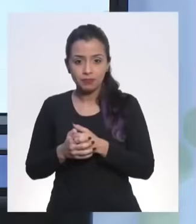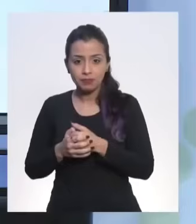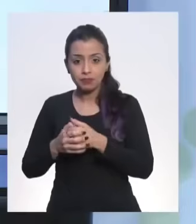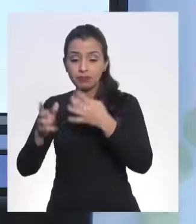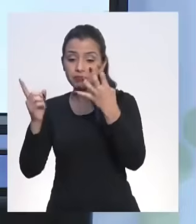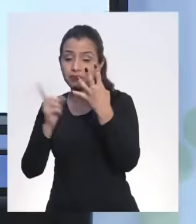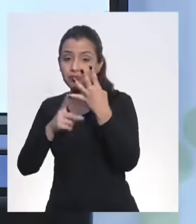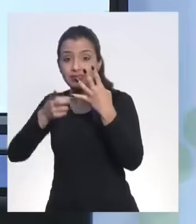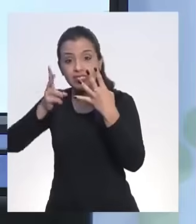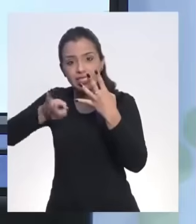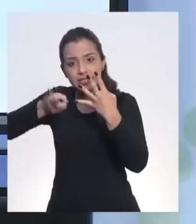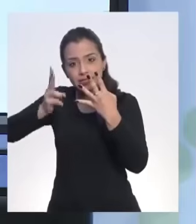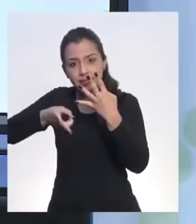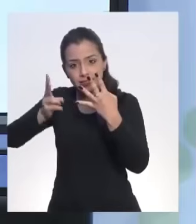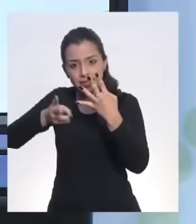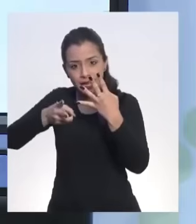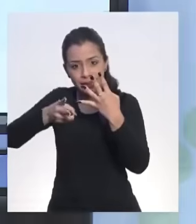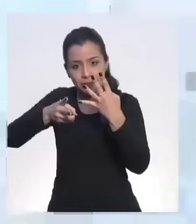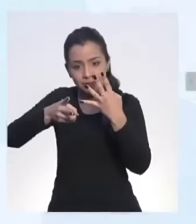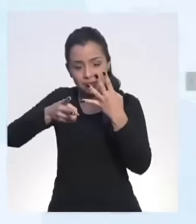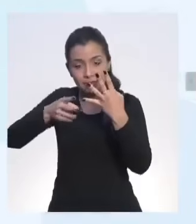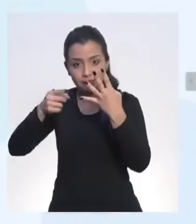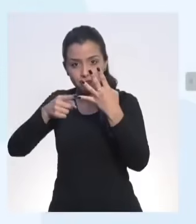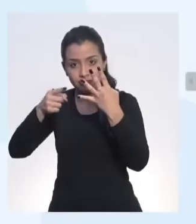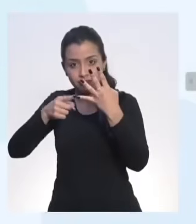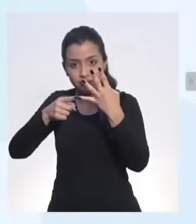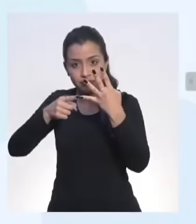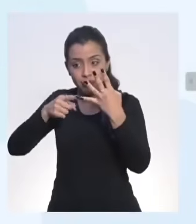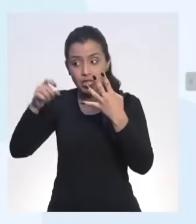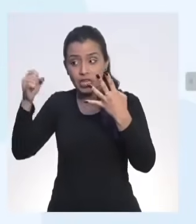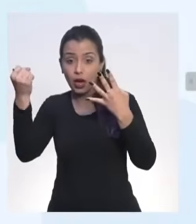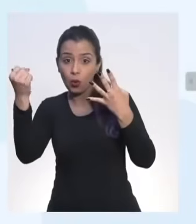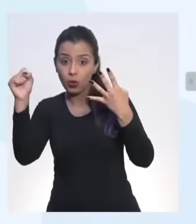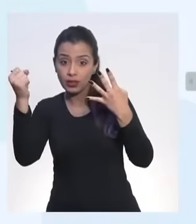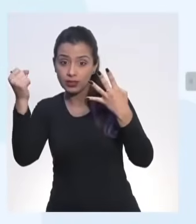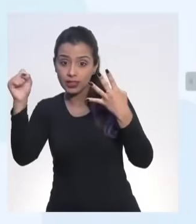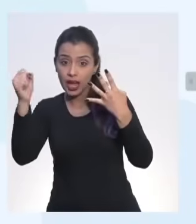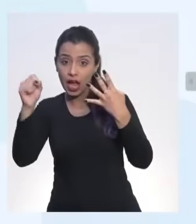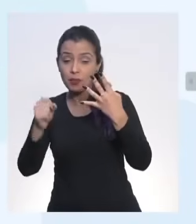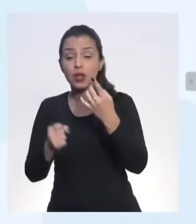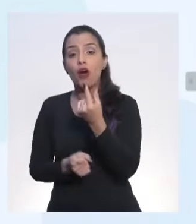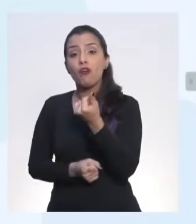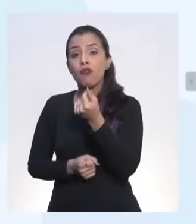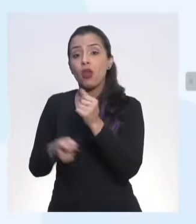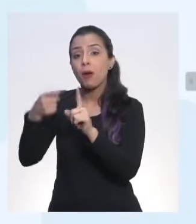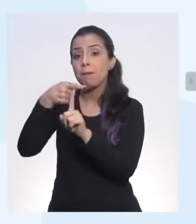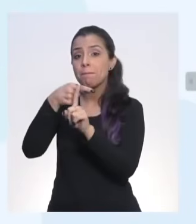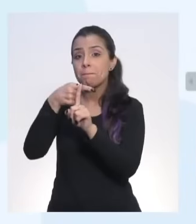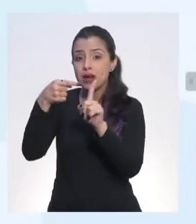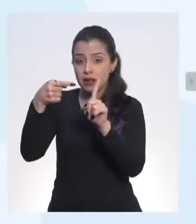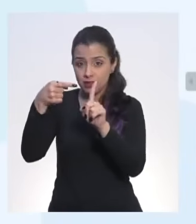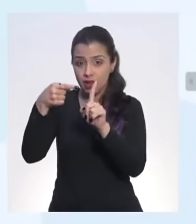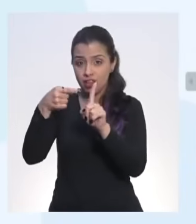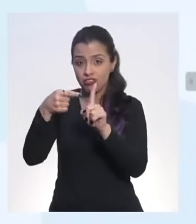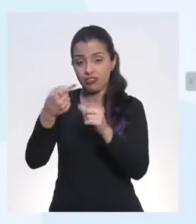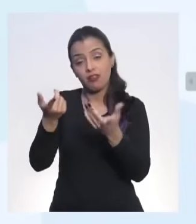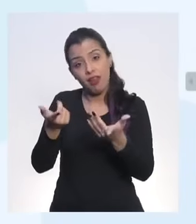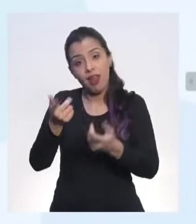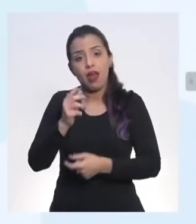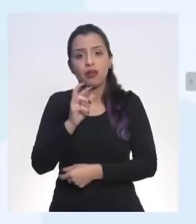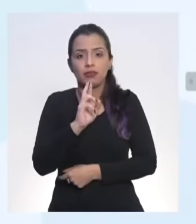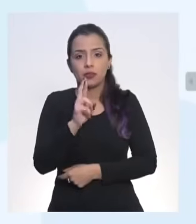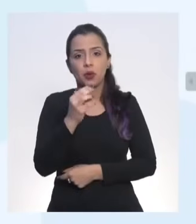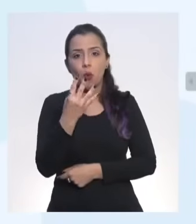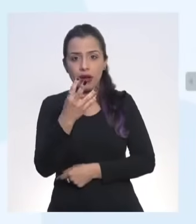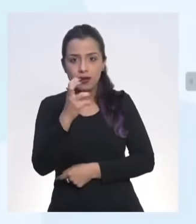4ª parcela e a 8ª parcela, eu vou pagar a metade, no caso aí, 45, né, Ale?